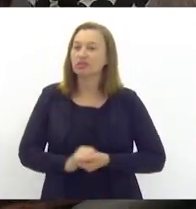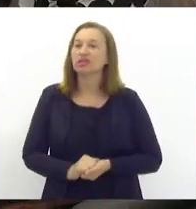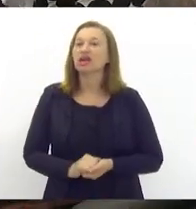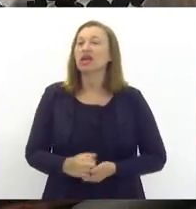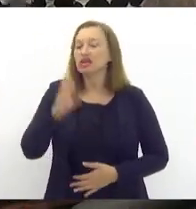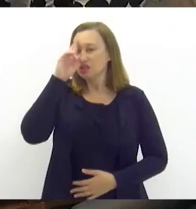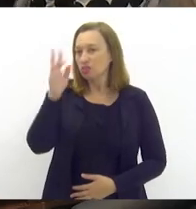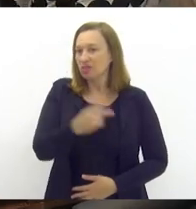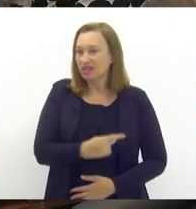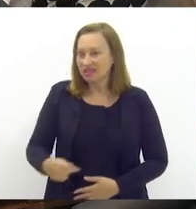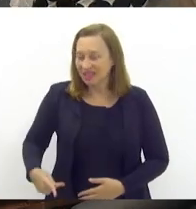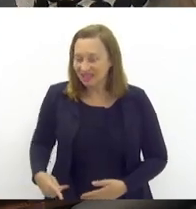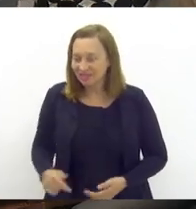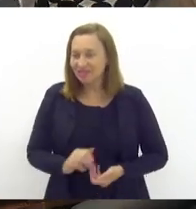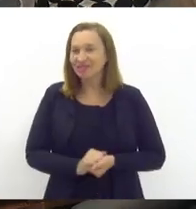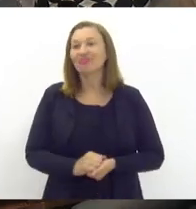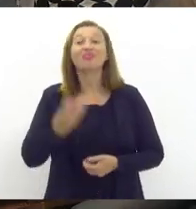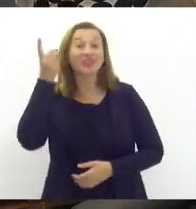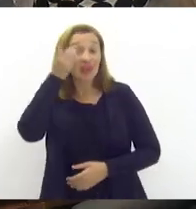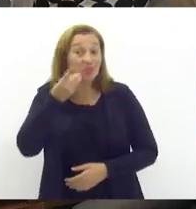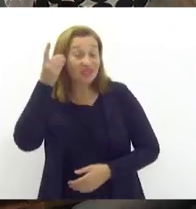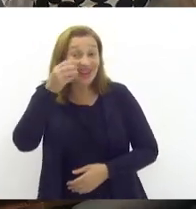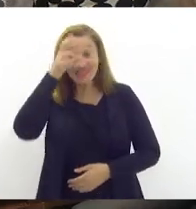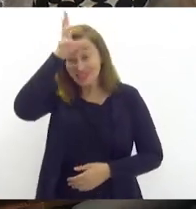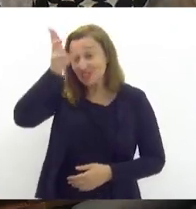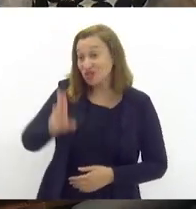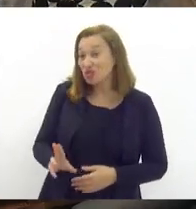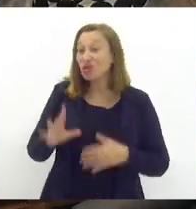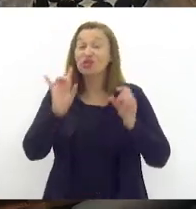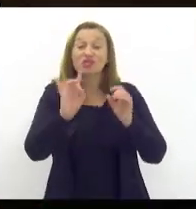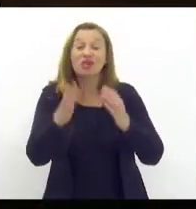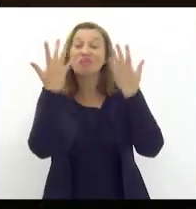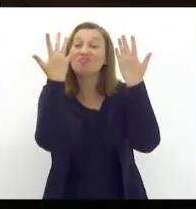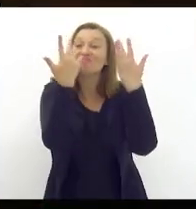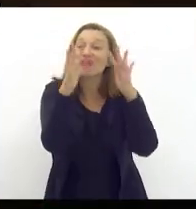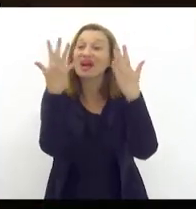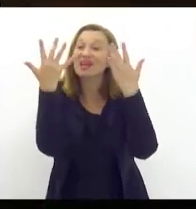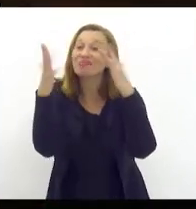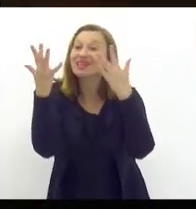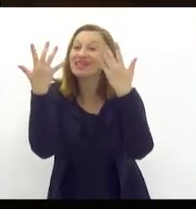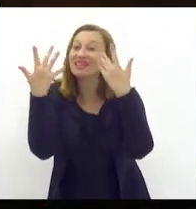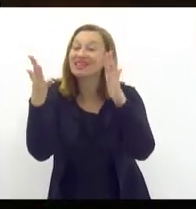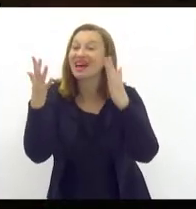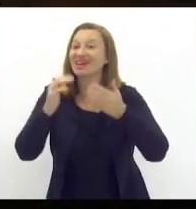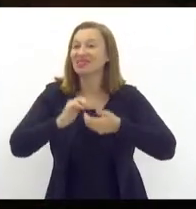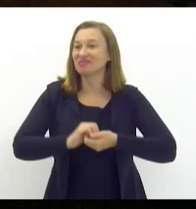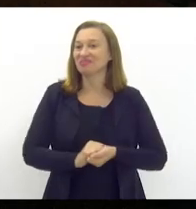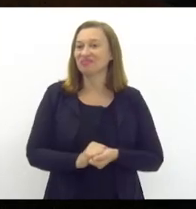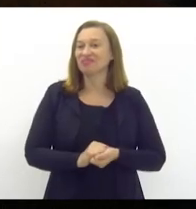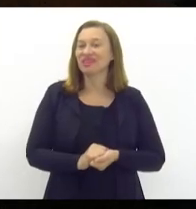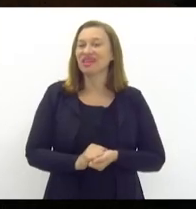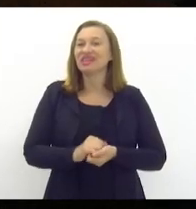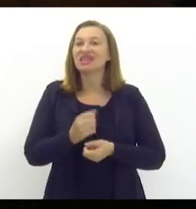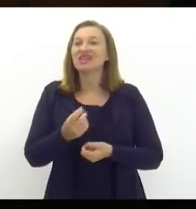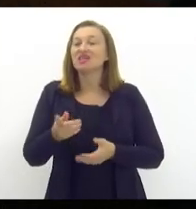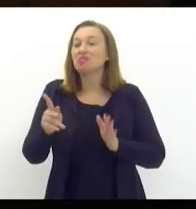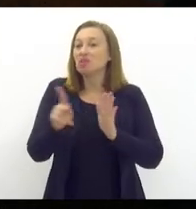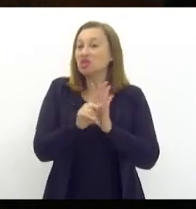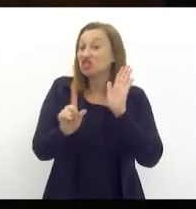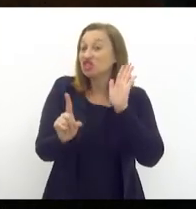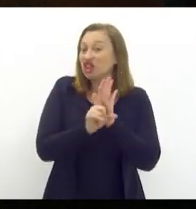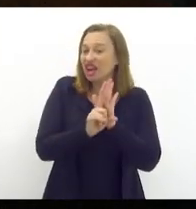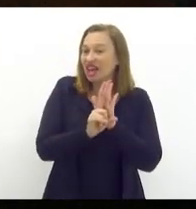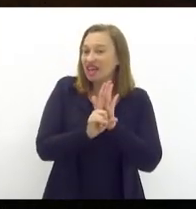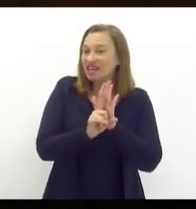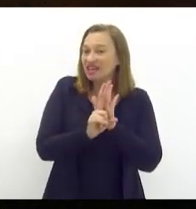Senhor presidente, deputada Tia Ju, é só para parabenizá-la por esse grande projeto de lei